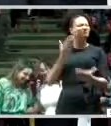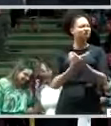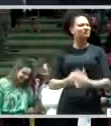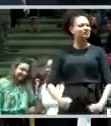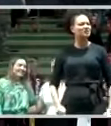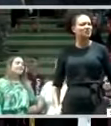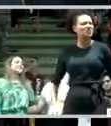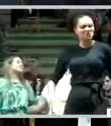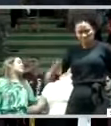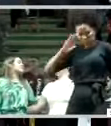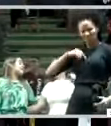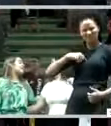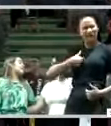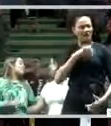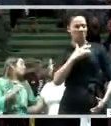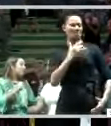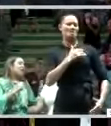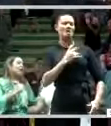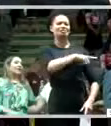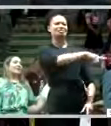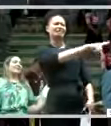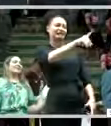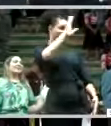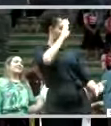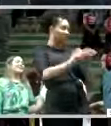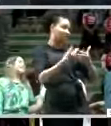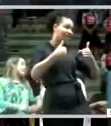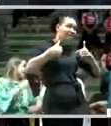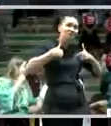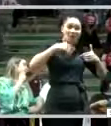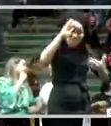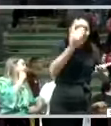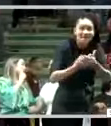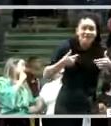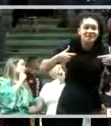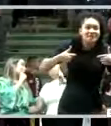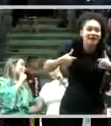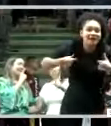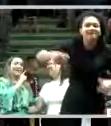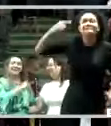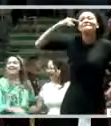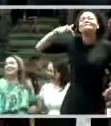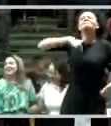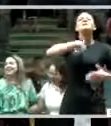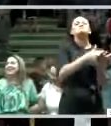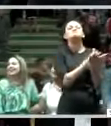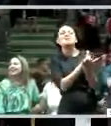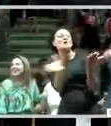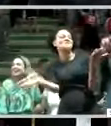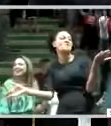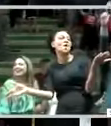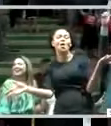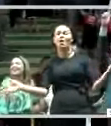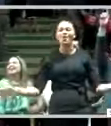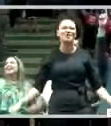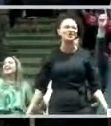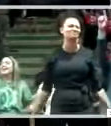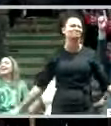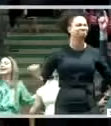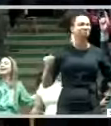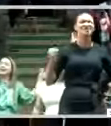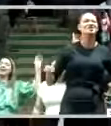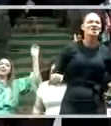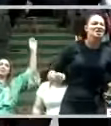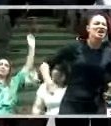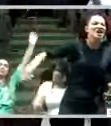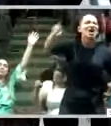sair com dó daqueles que não acreditavam em mim, que pensavam que eu estava fora do radar. Diga: me faz